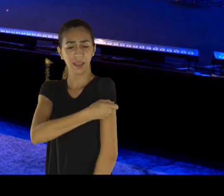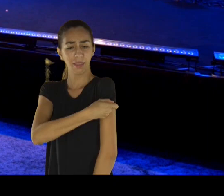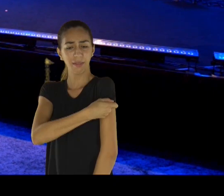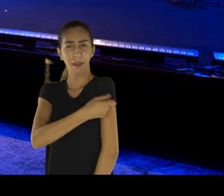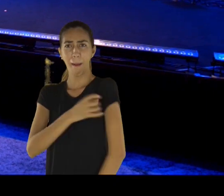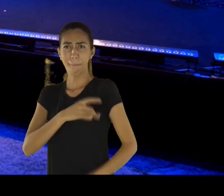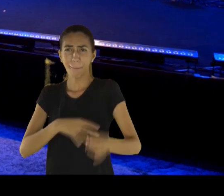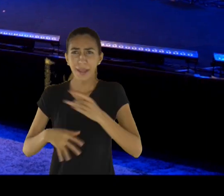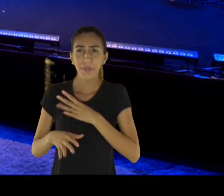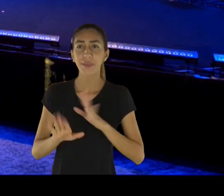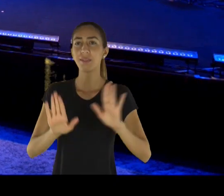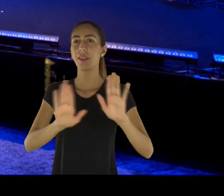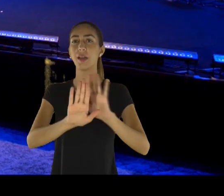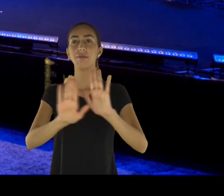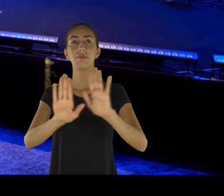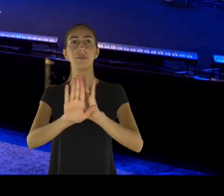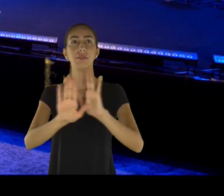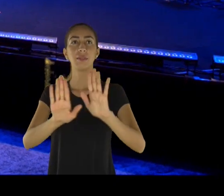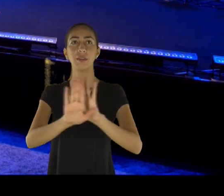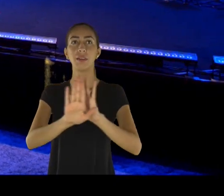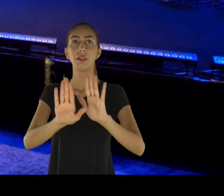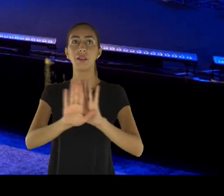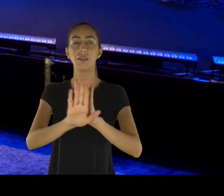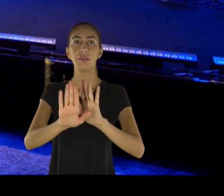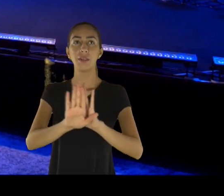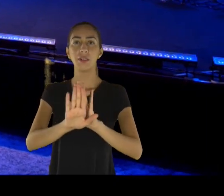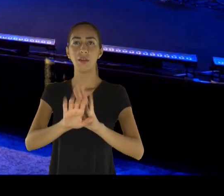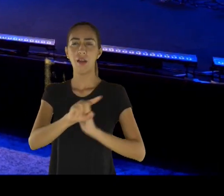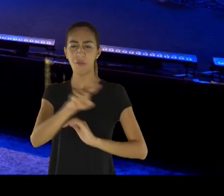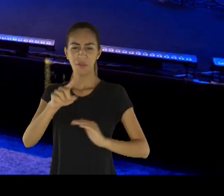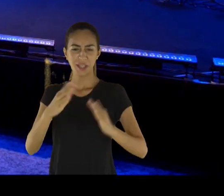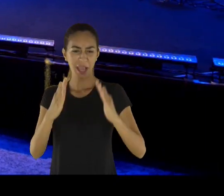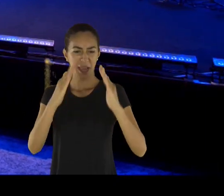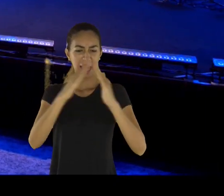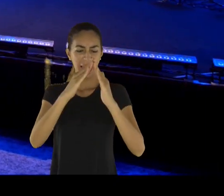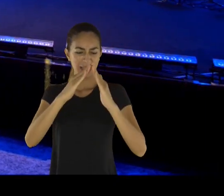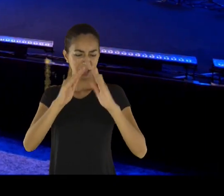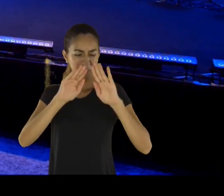eu faço? Me tranco em casa, fico esperando a morte chegar.